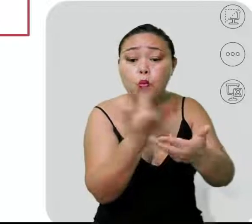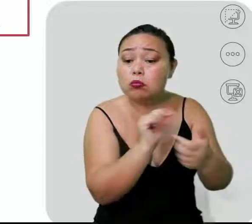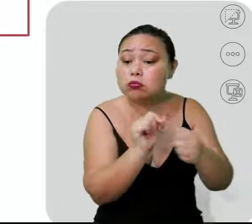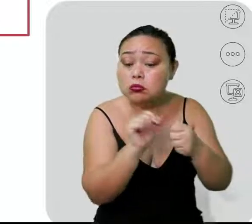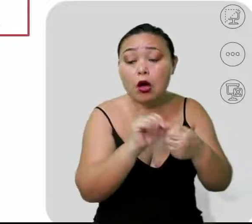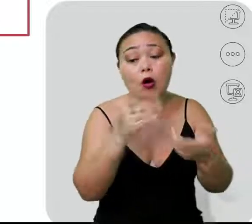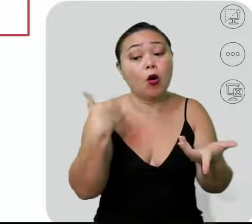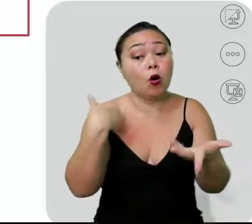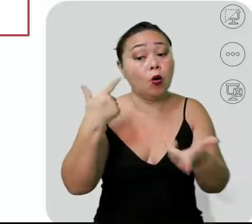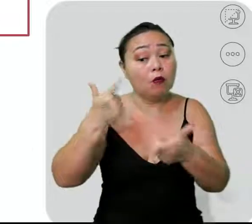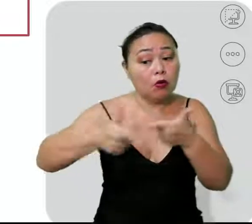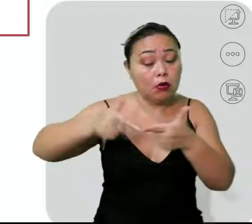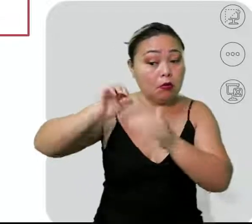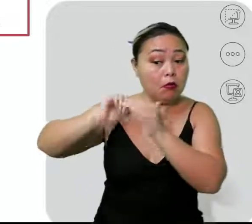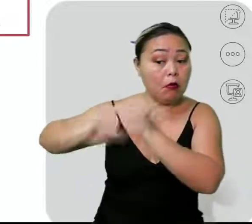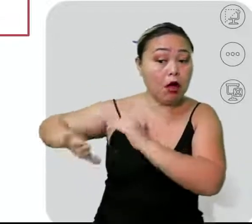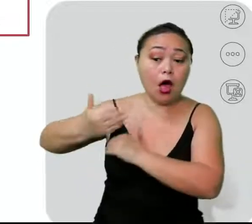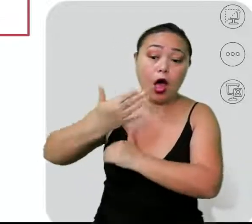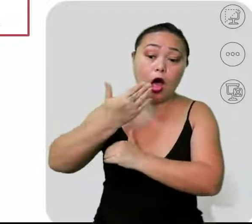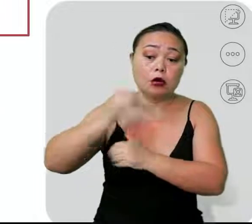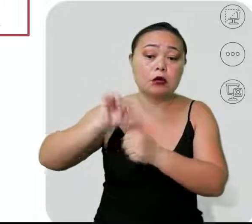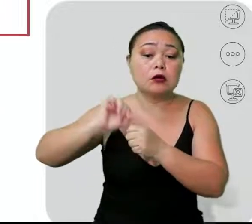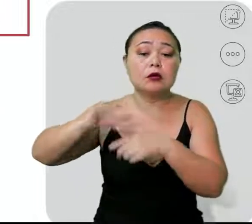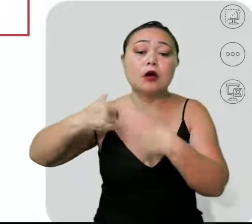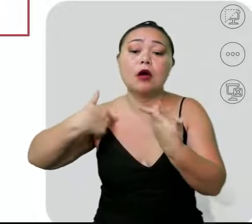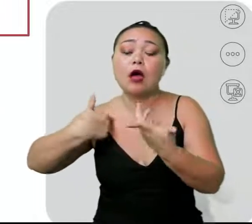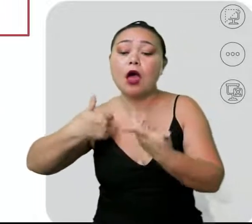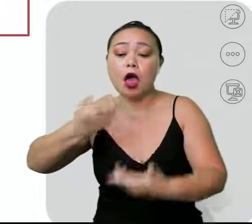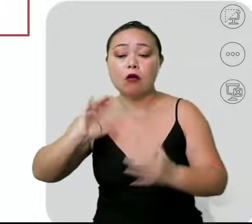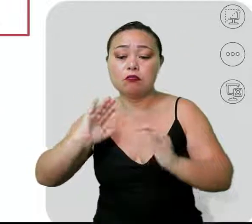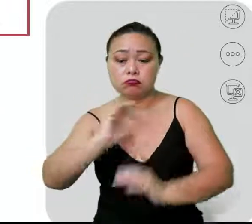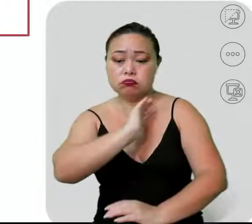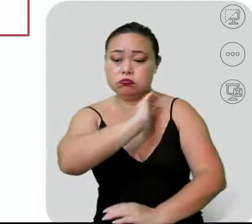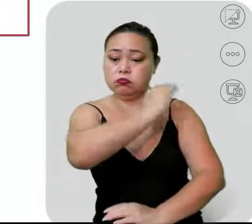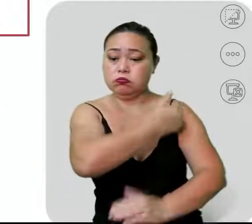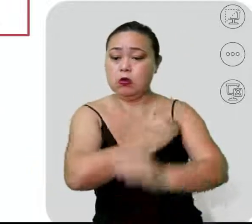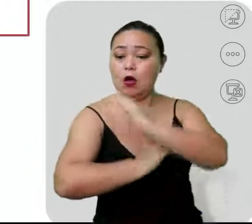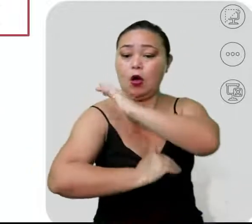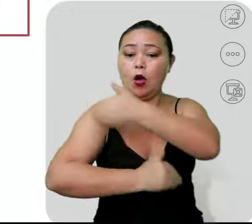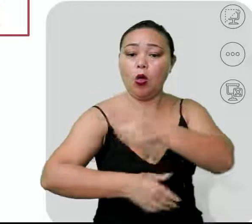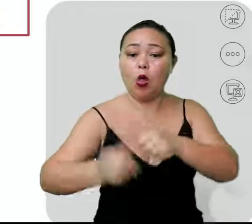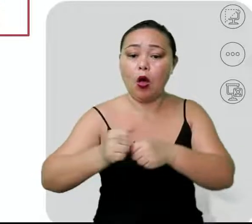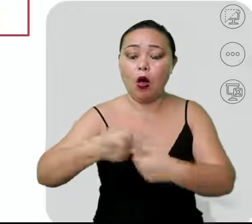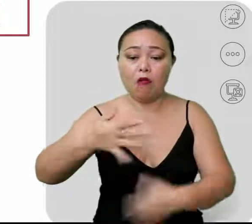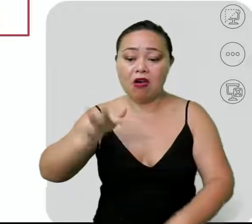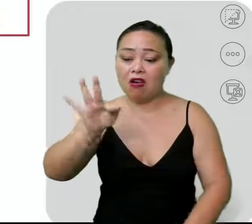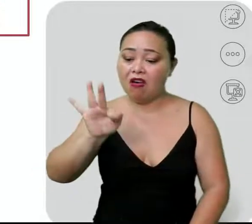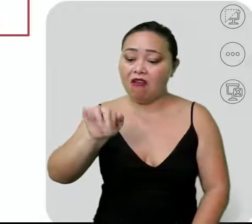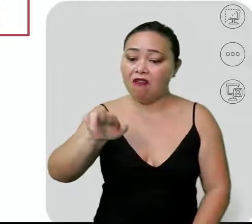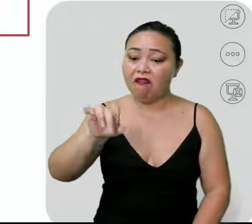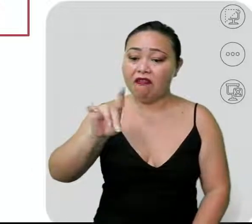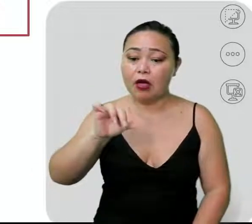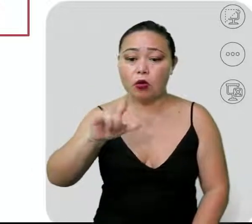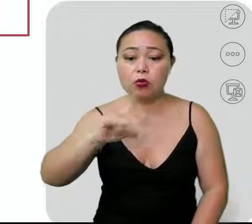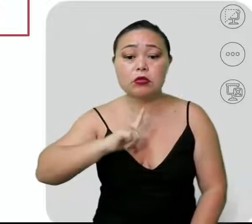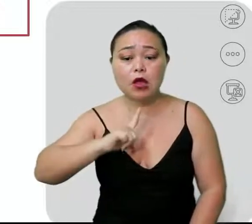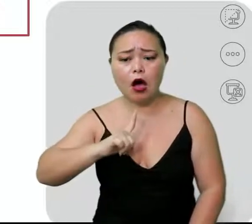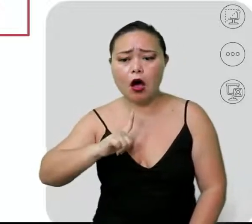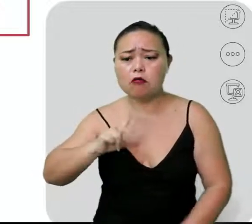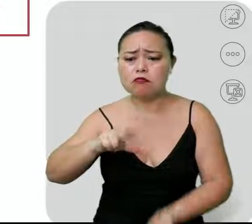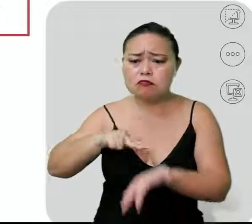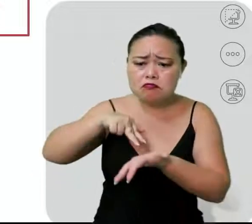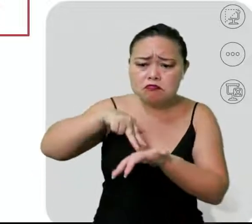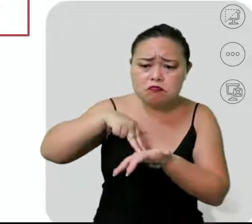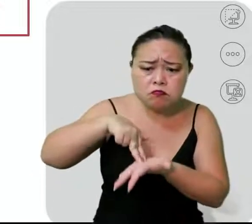aí muitos nobres feudais resistiam a derrubada das florestas para as fins agrícolas